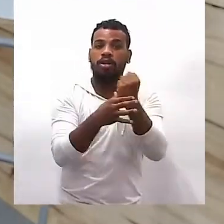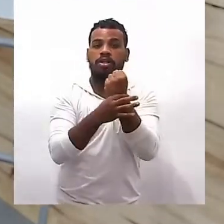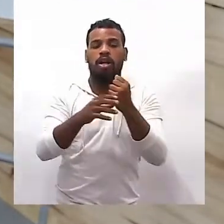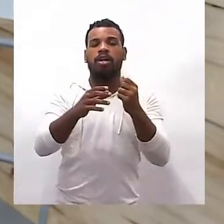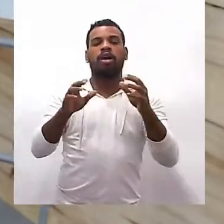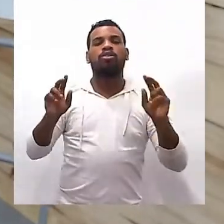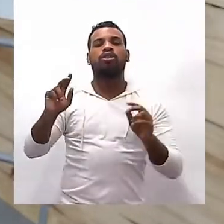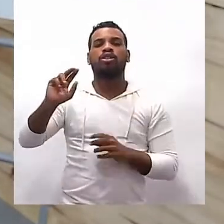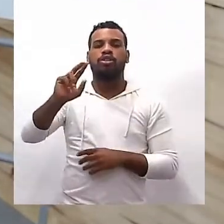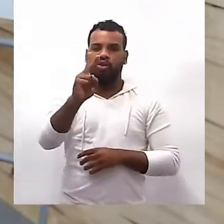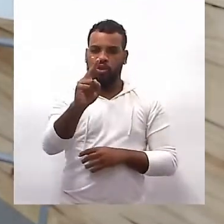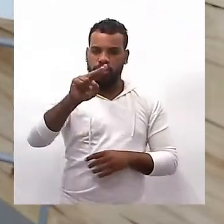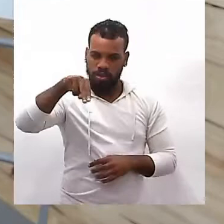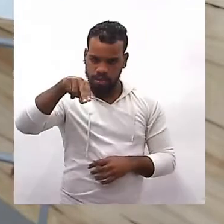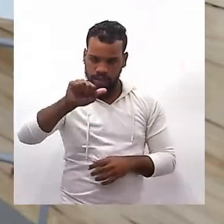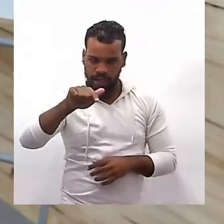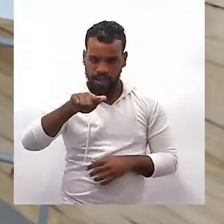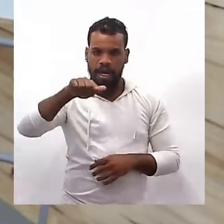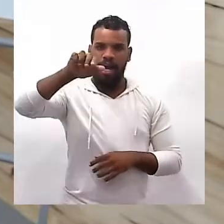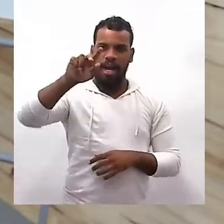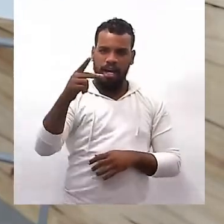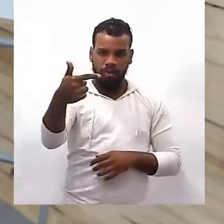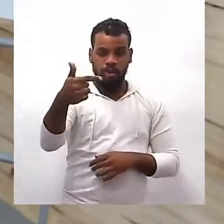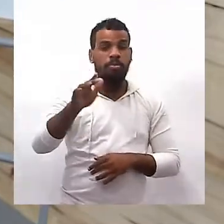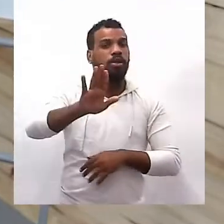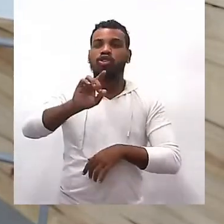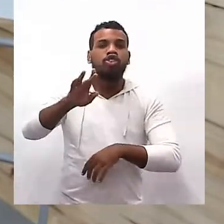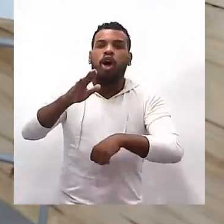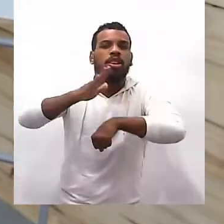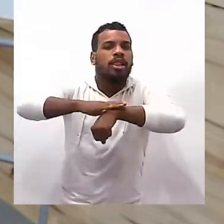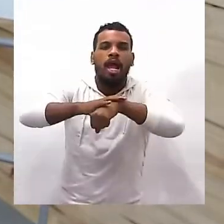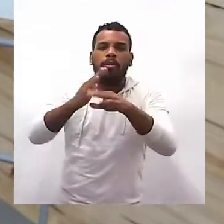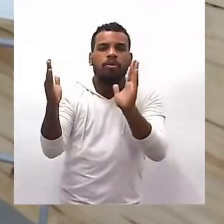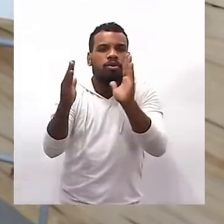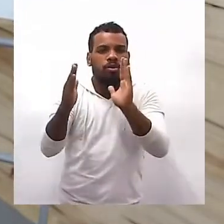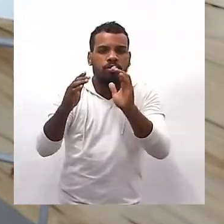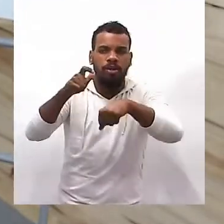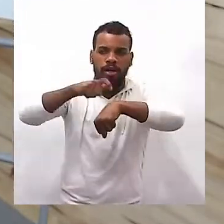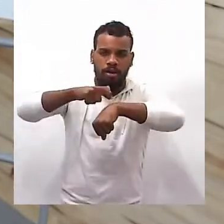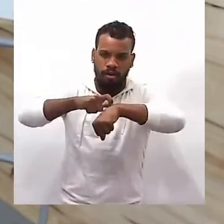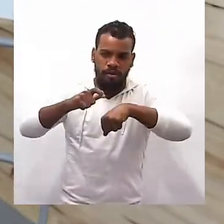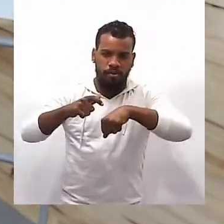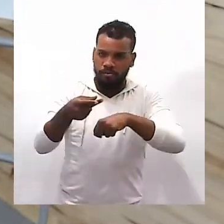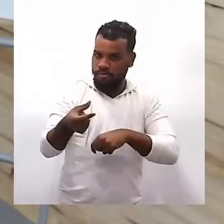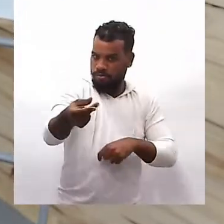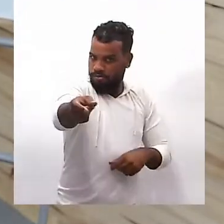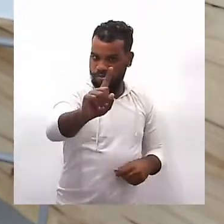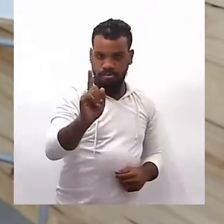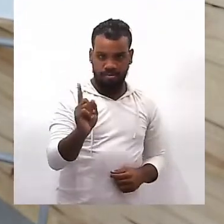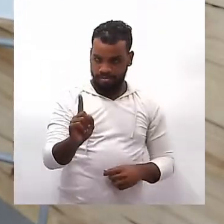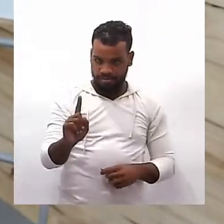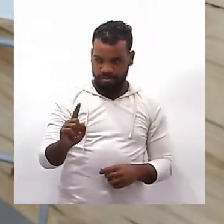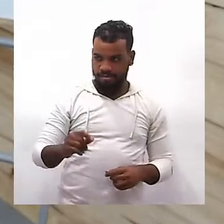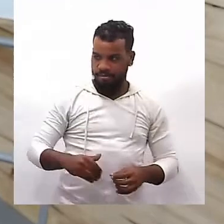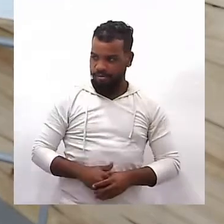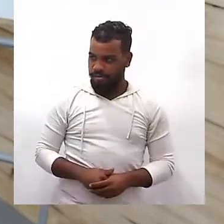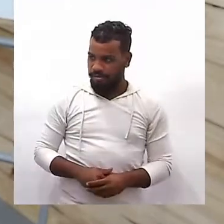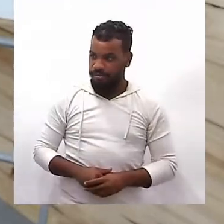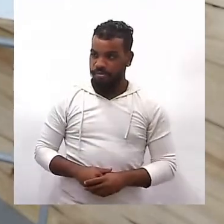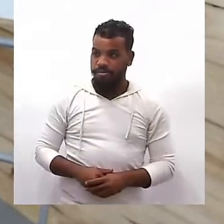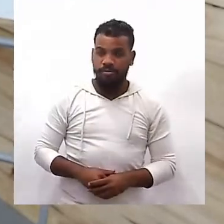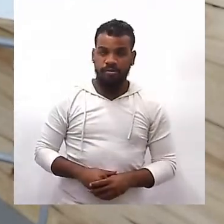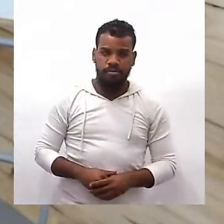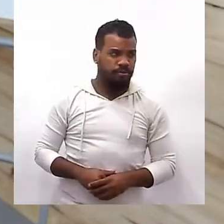NADH2. Mas lembre, viu? Isso é uma coisa temporária. Lembrem que isso aqui é uma coisa temporária. Aí o que acontece? Pegou